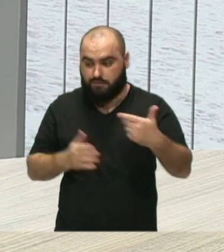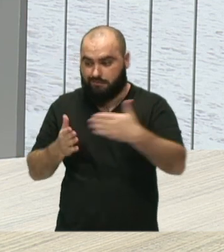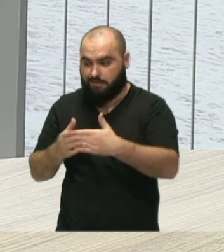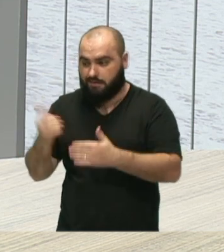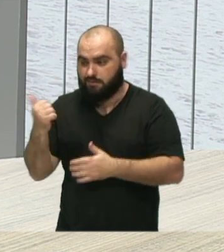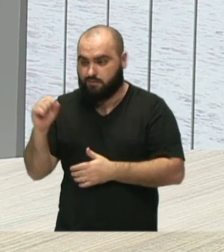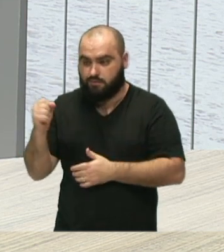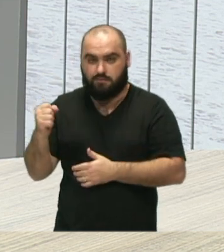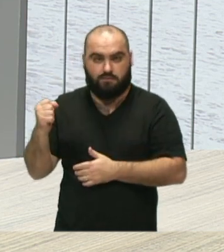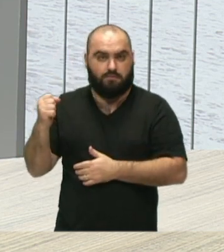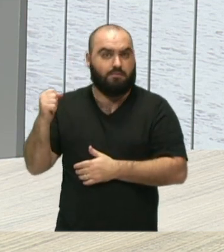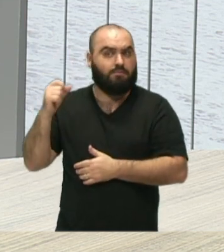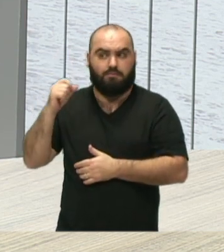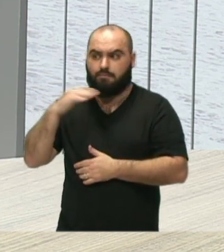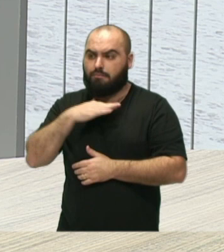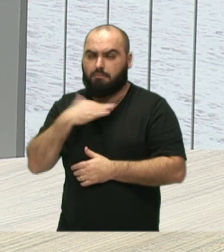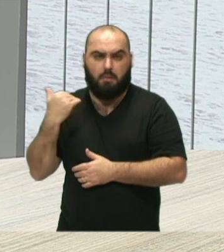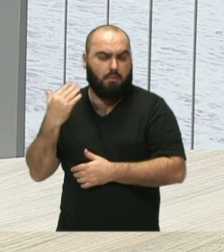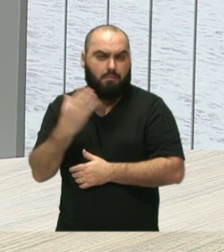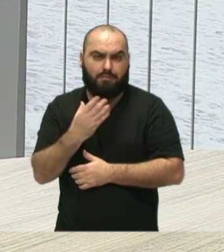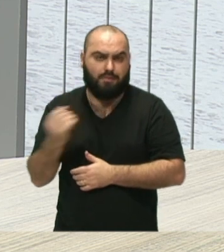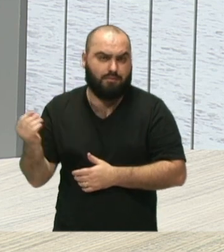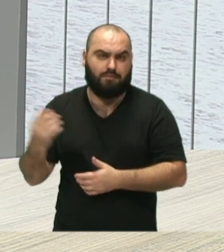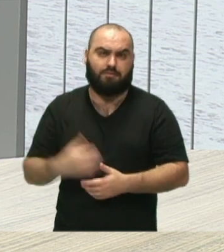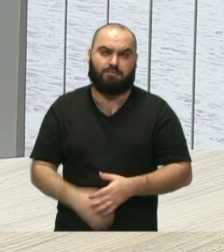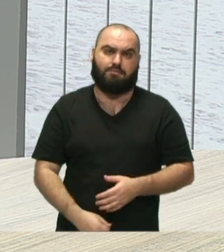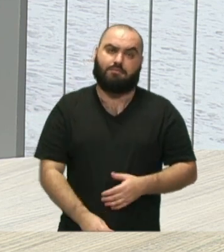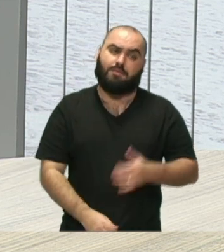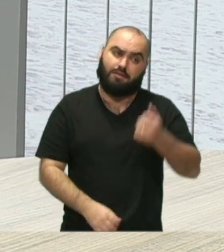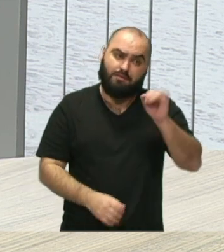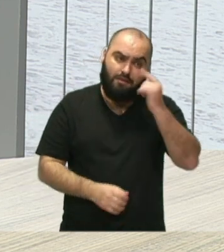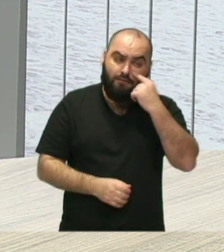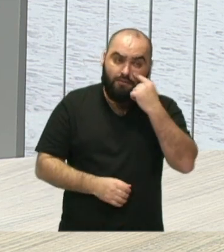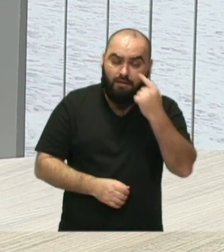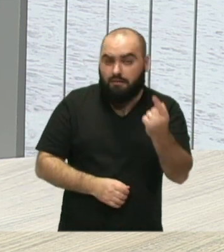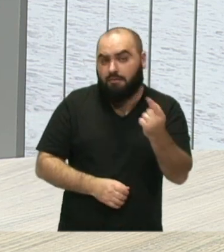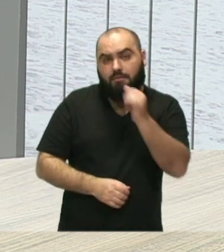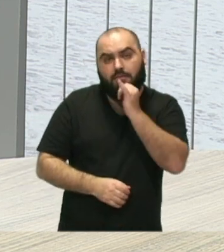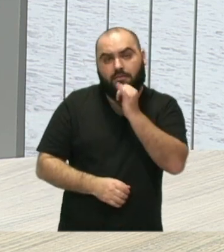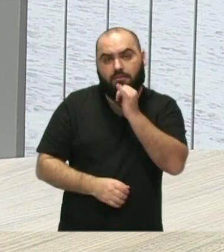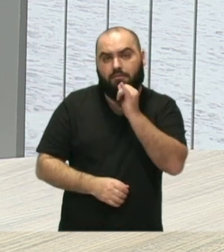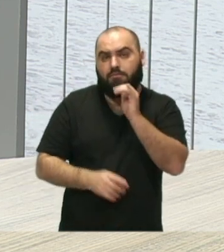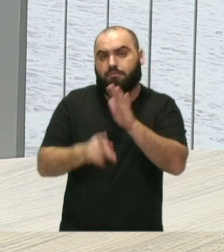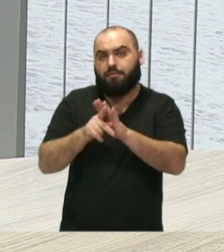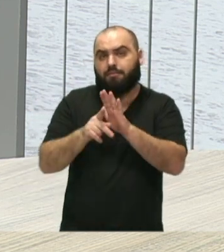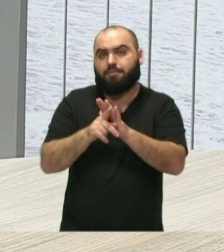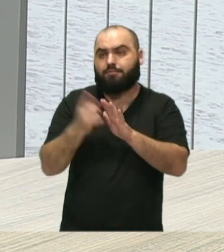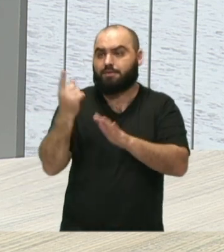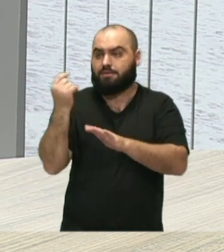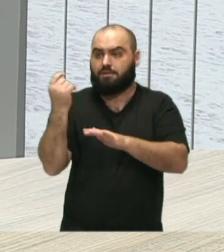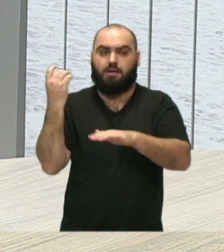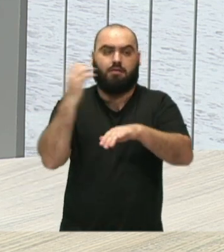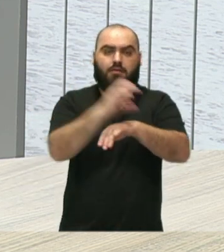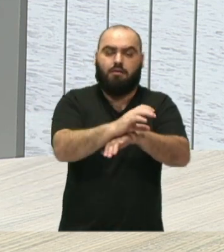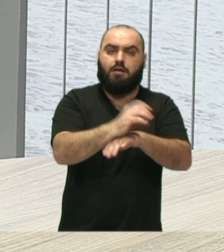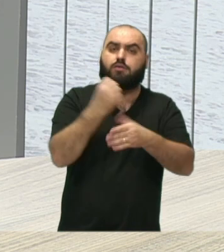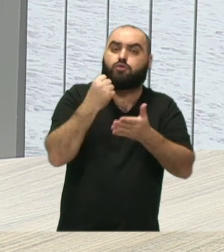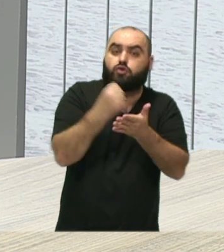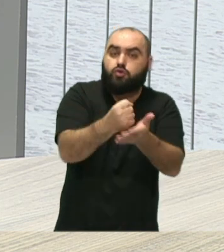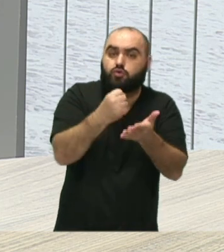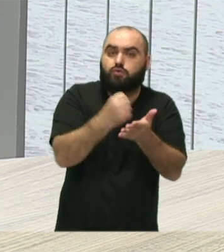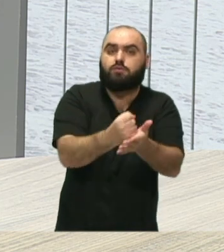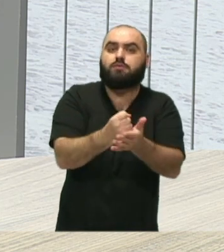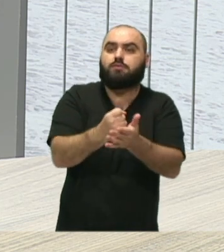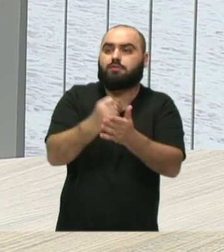branco. Se a gente não atrelar isso a condicionamento de fornecimento de financiamento vinculado, que é o que a